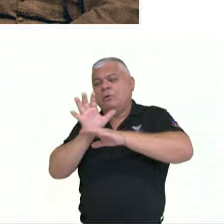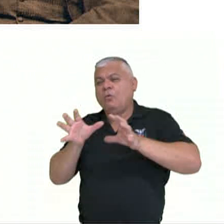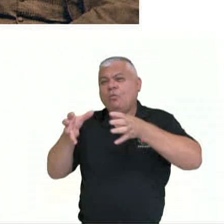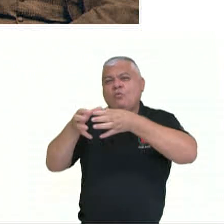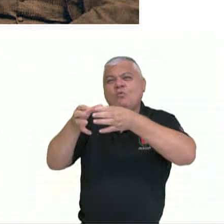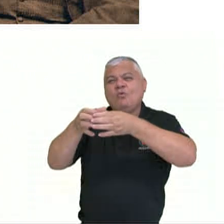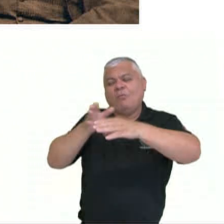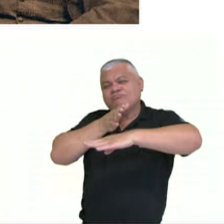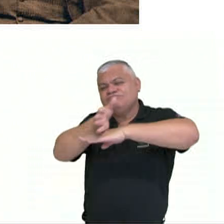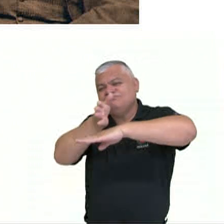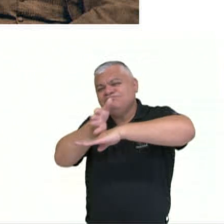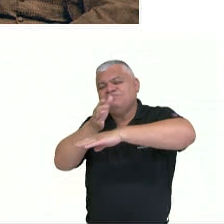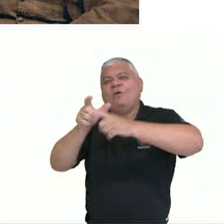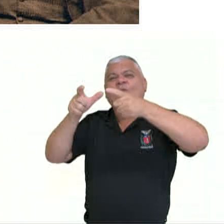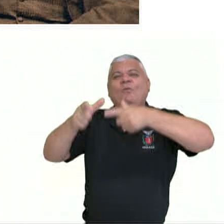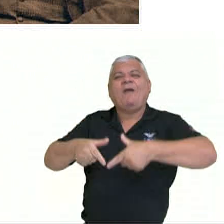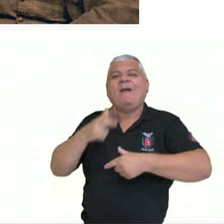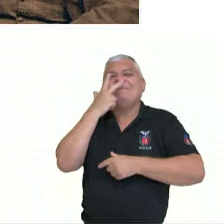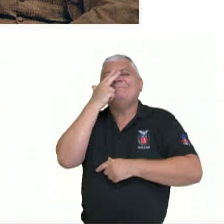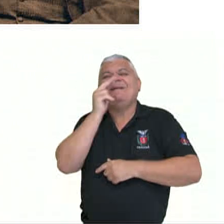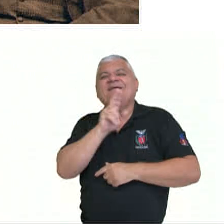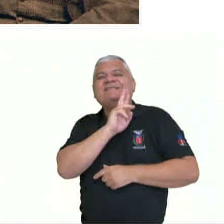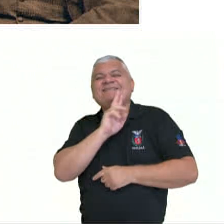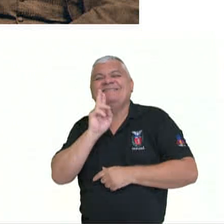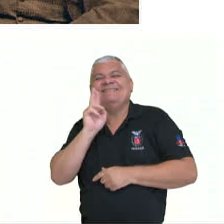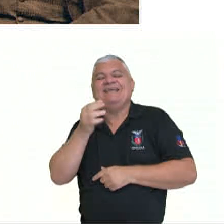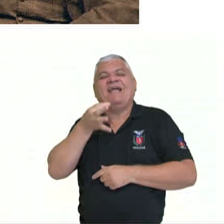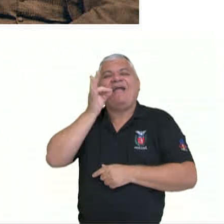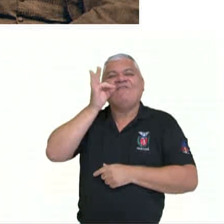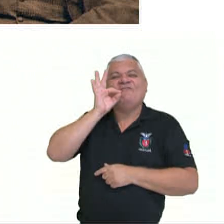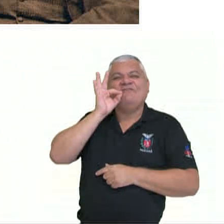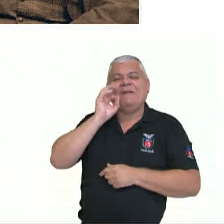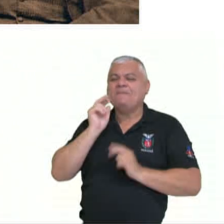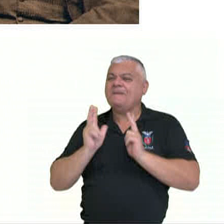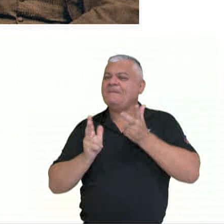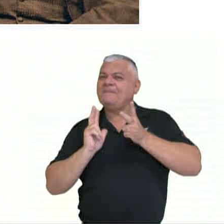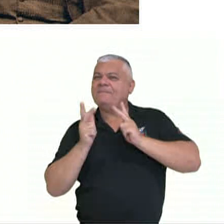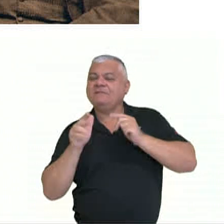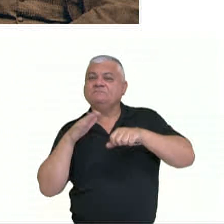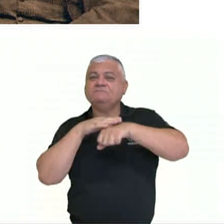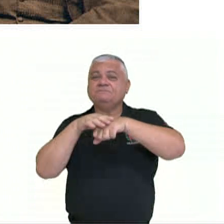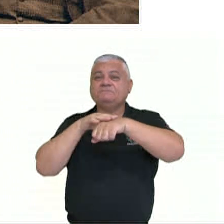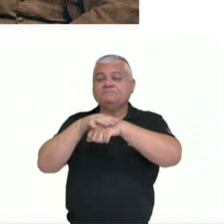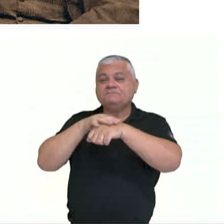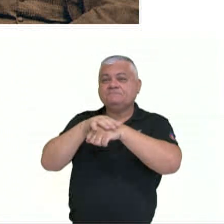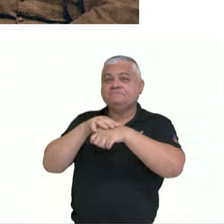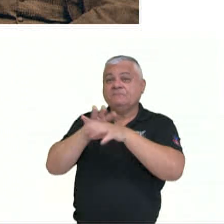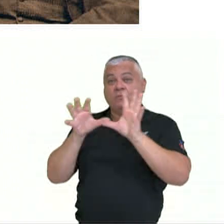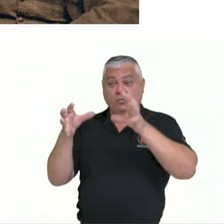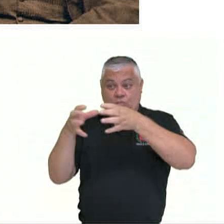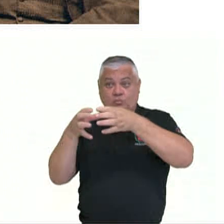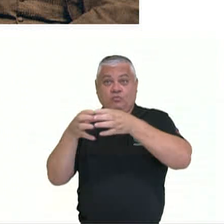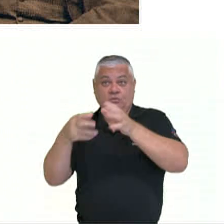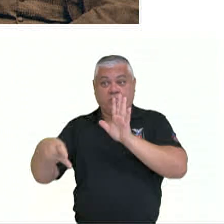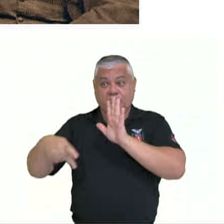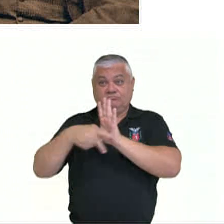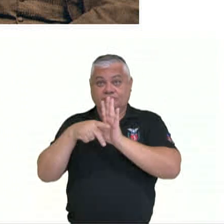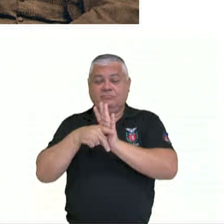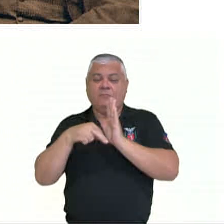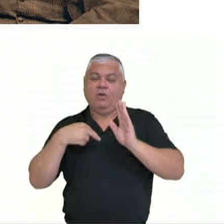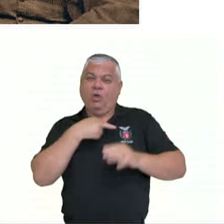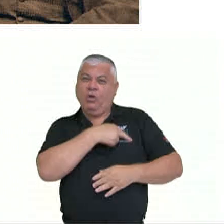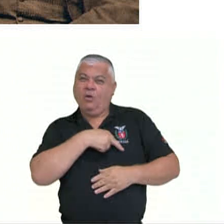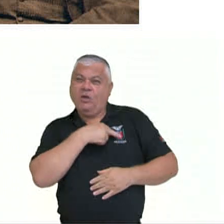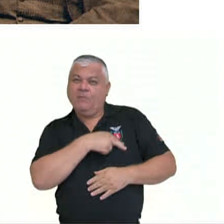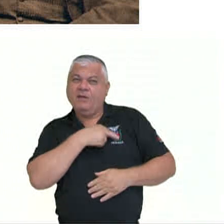artistas, franceses que reagiram contra a subjetividade e o individualismo. Então, eles faziam parte de um grupo, até de pintores romantistas,